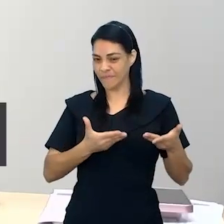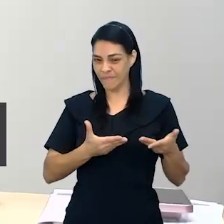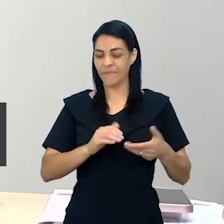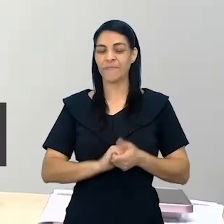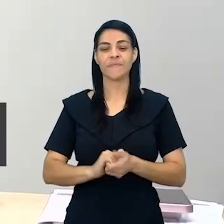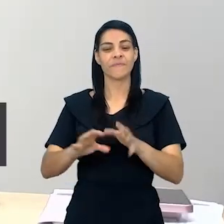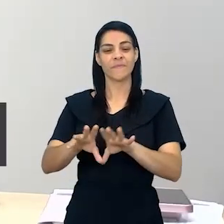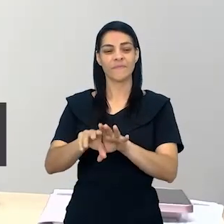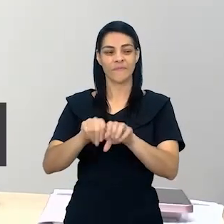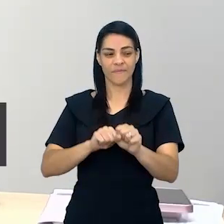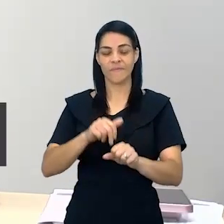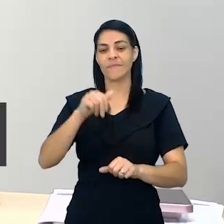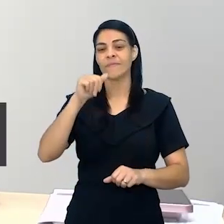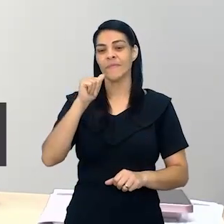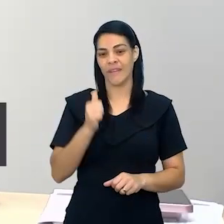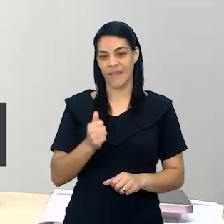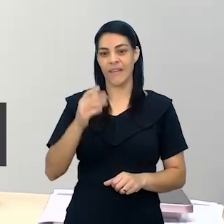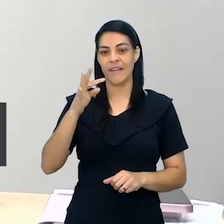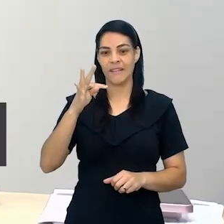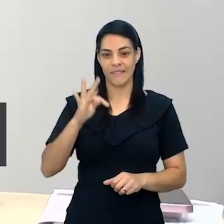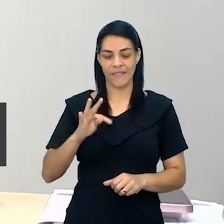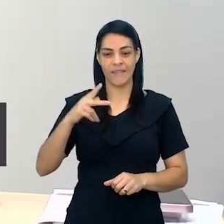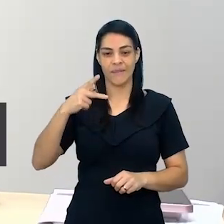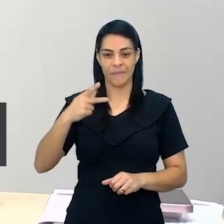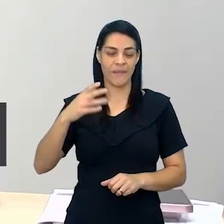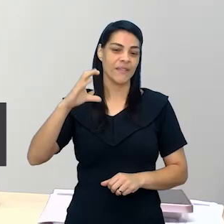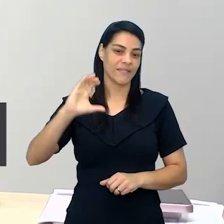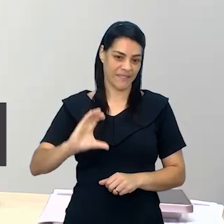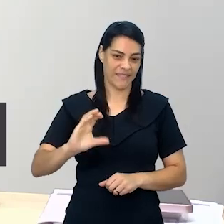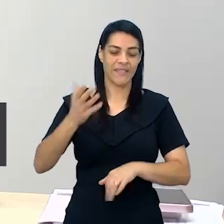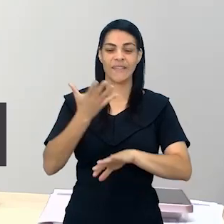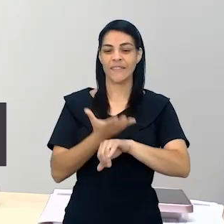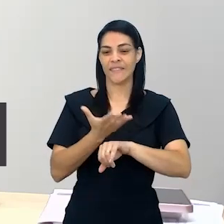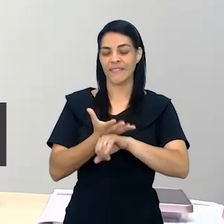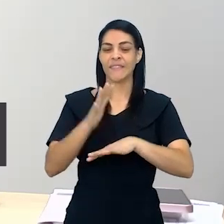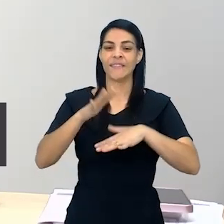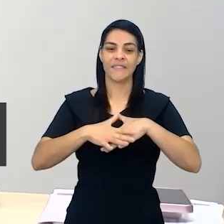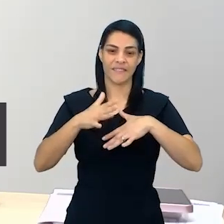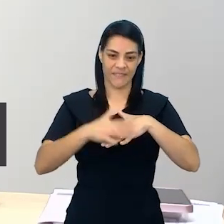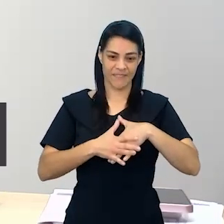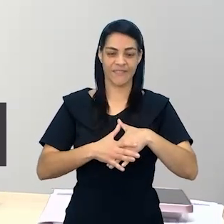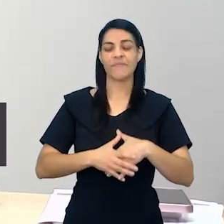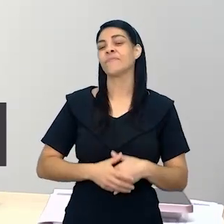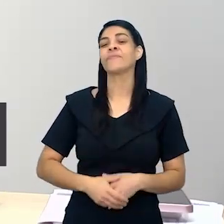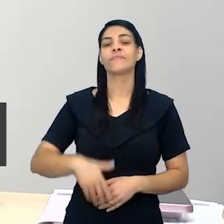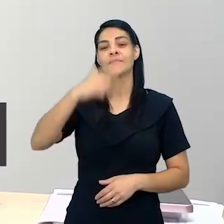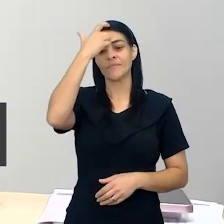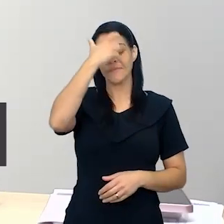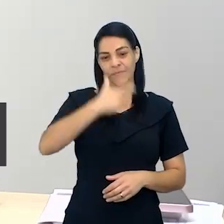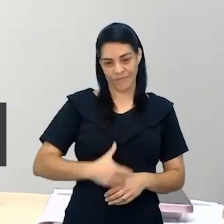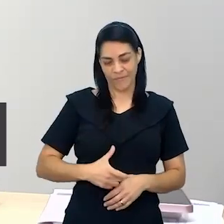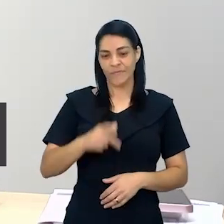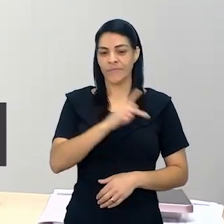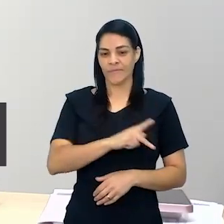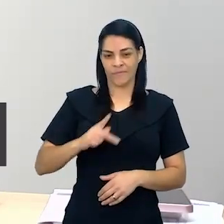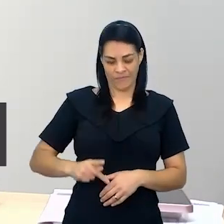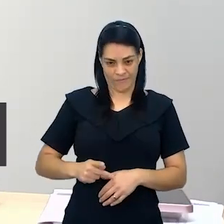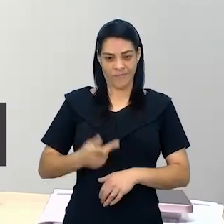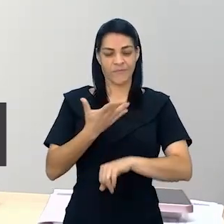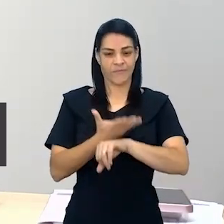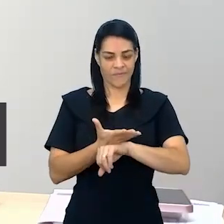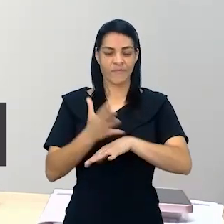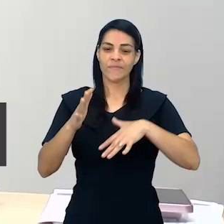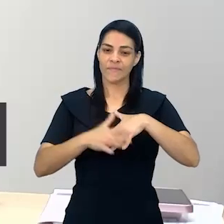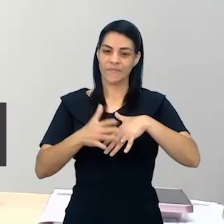mais essa formação a TPC de matemática eu sou professor Vanderlei Sanchez sou professor de matemática da rede e formadora